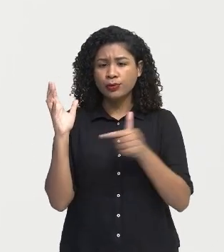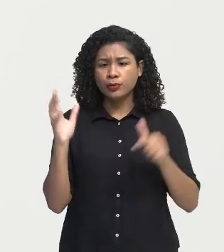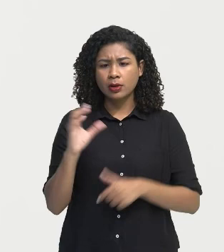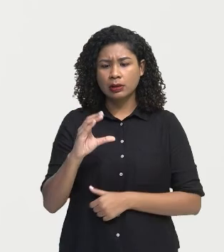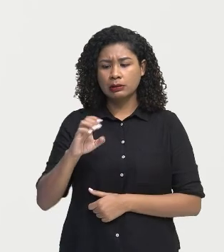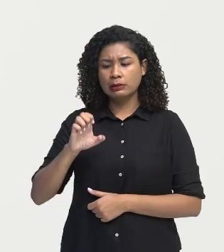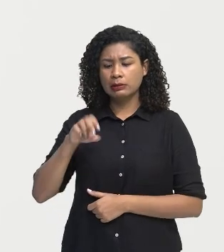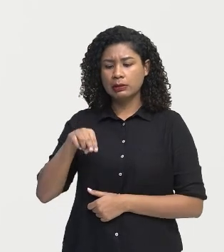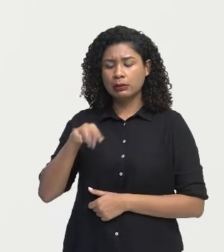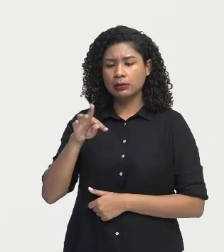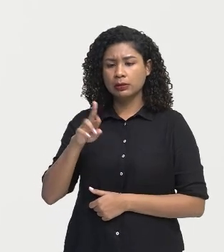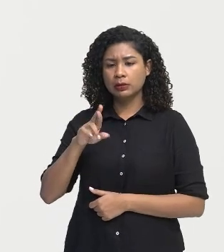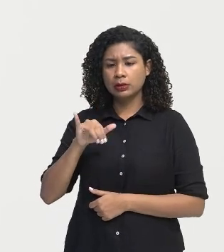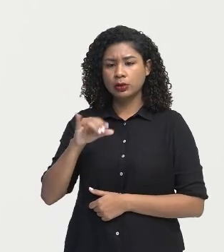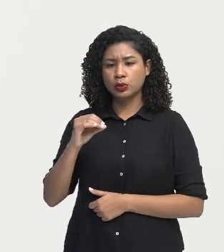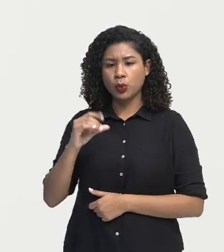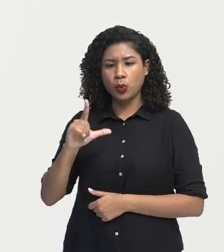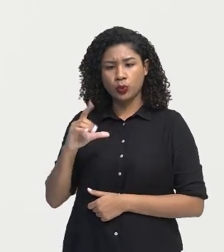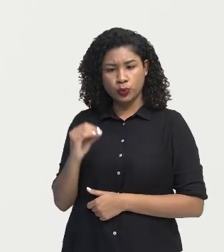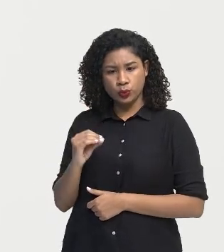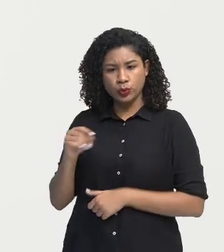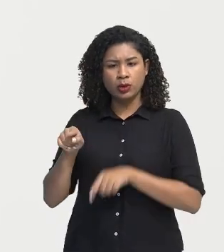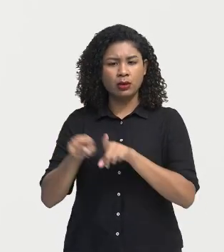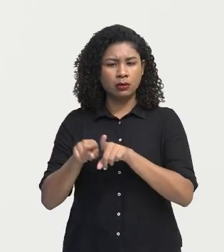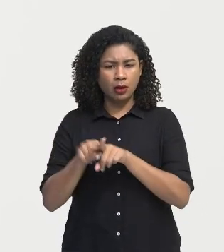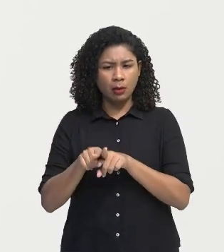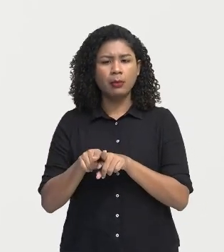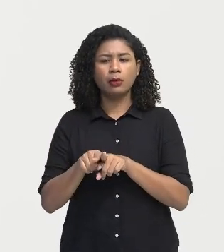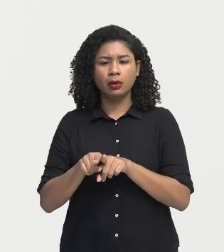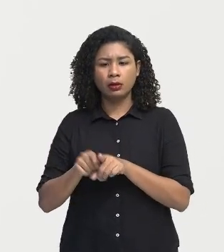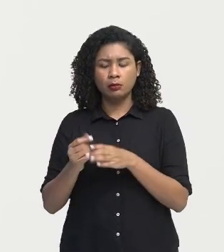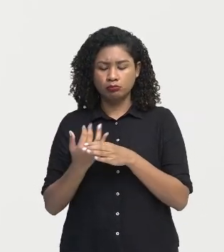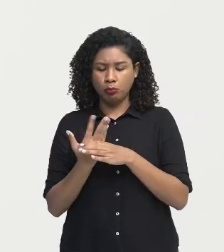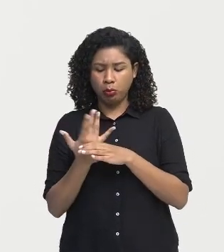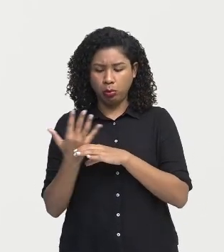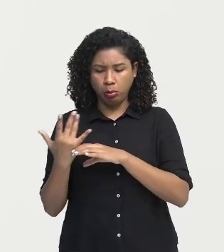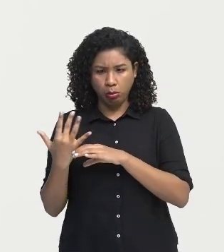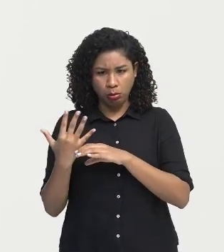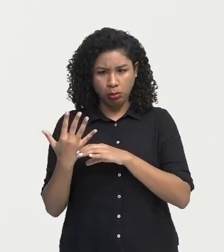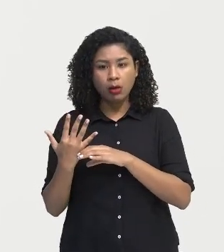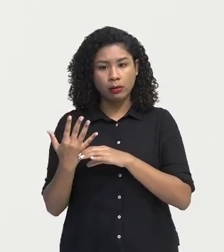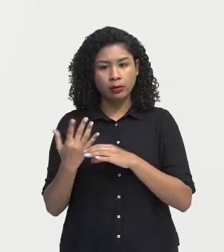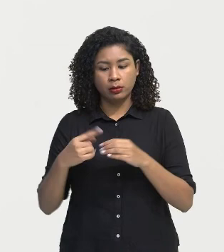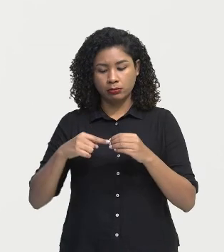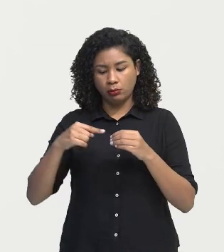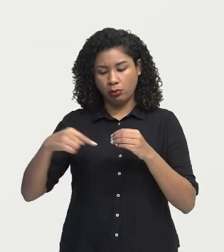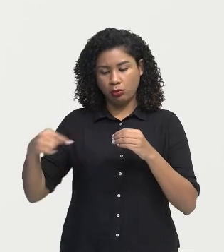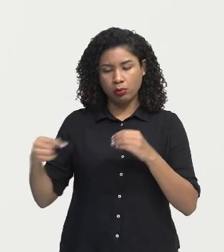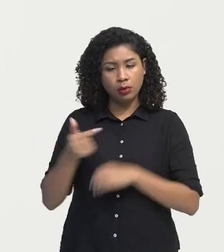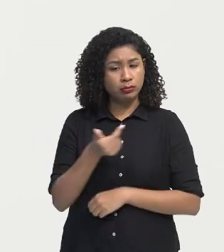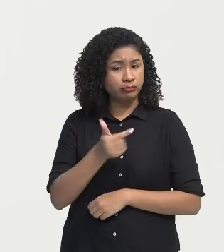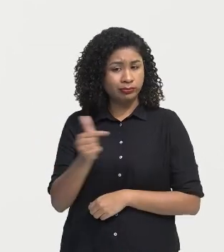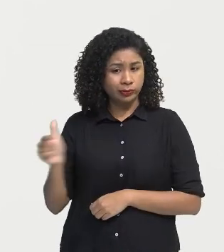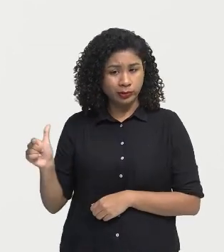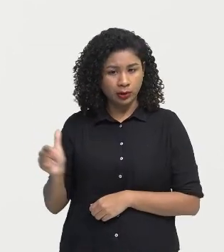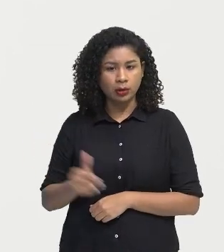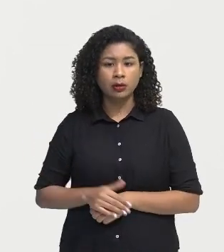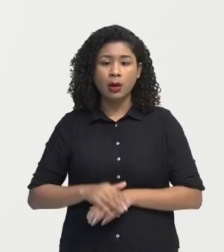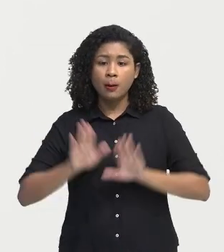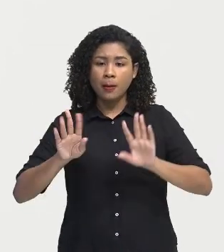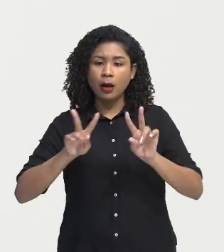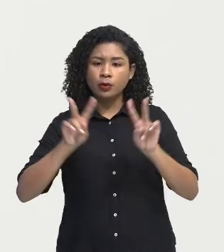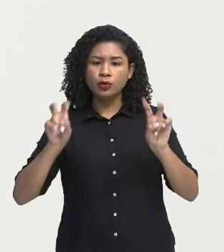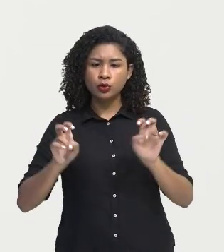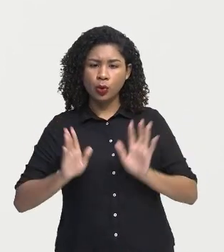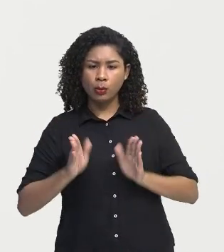centríolo, tampouco apresentam estruturas como cílios e flagelos. Sabendo que a alga